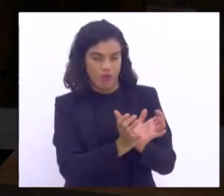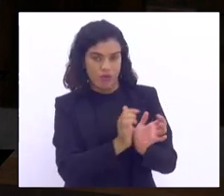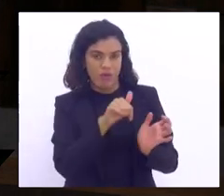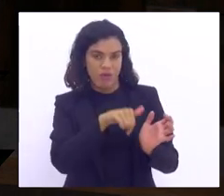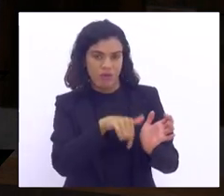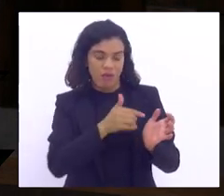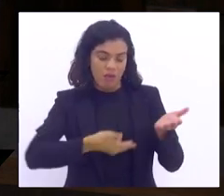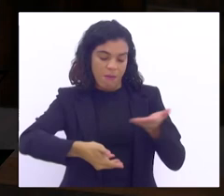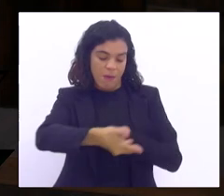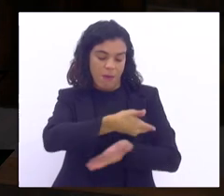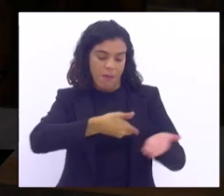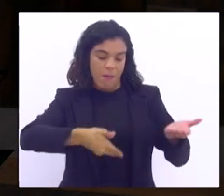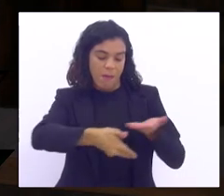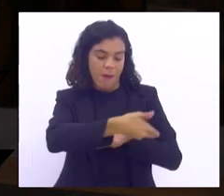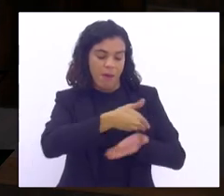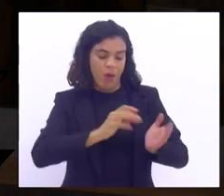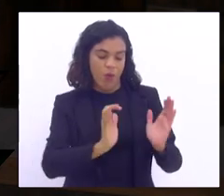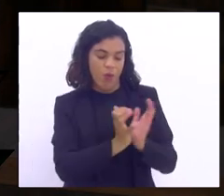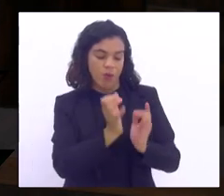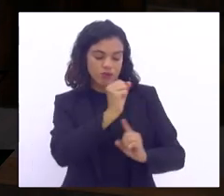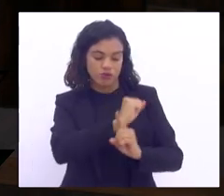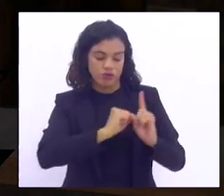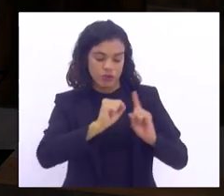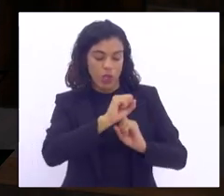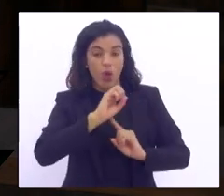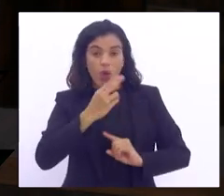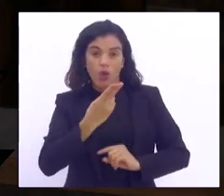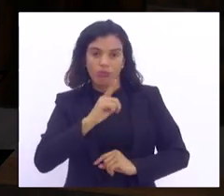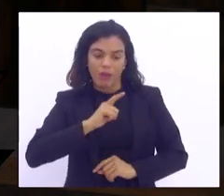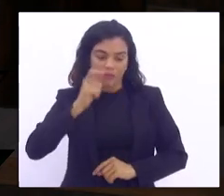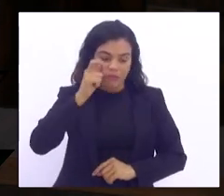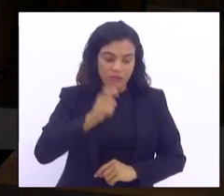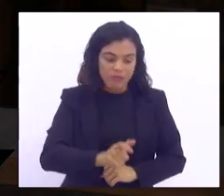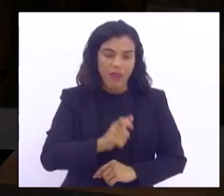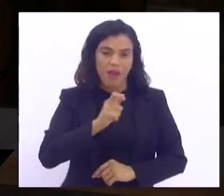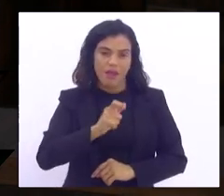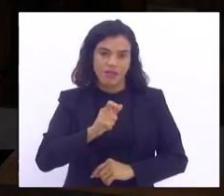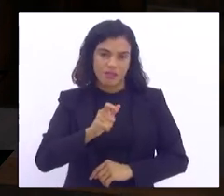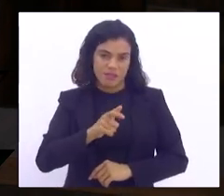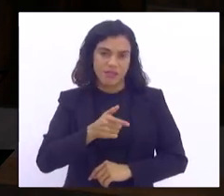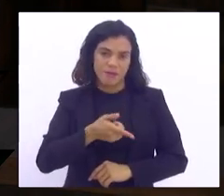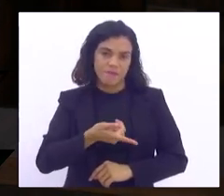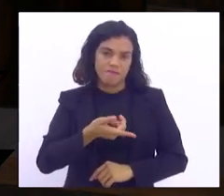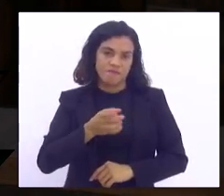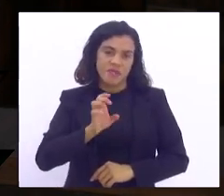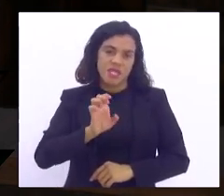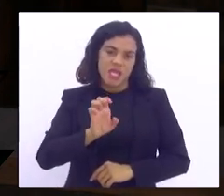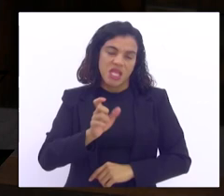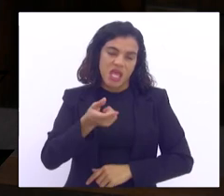valores compartilhados pelo grupo social, ou se houver um interesse estatal